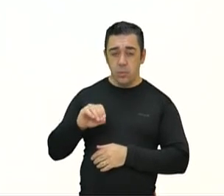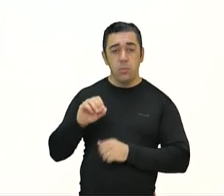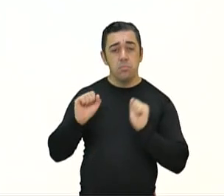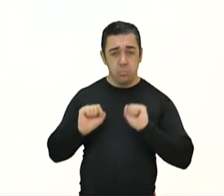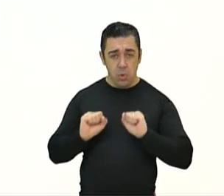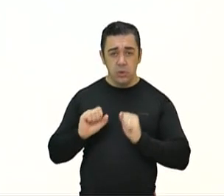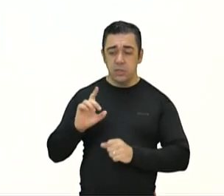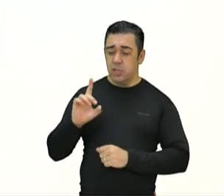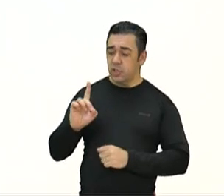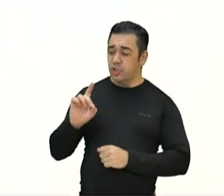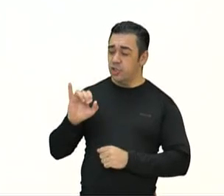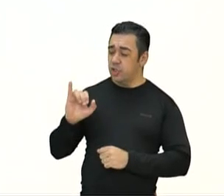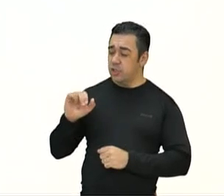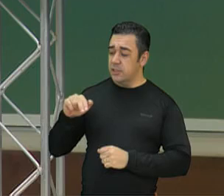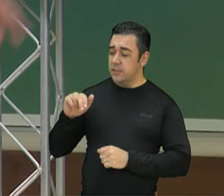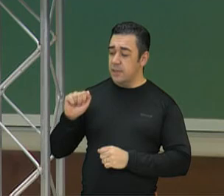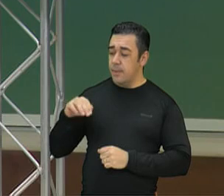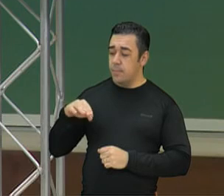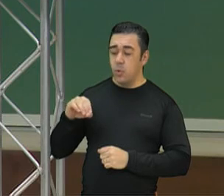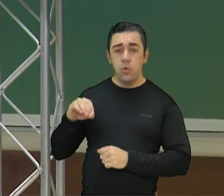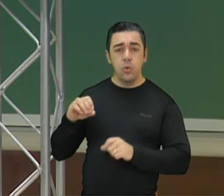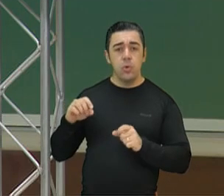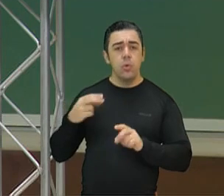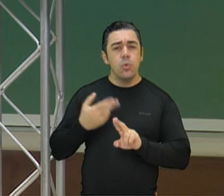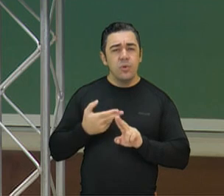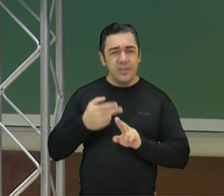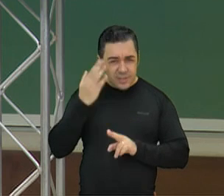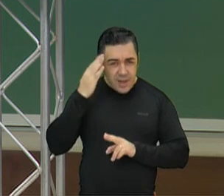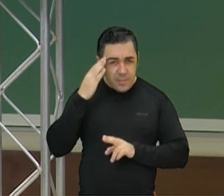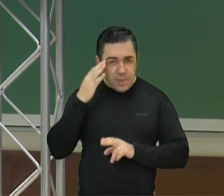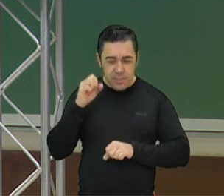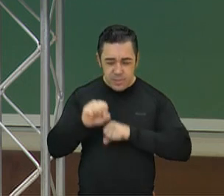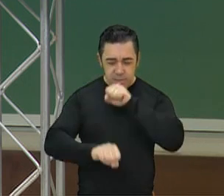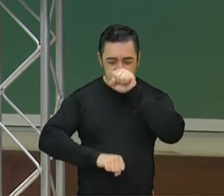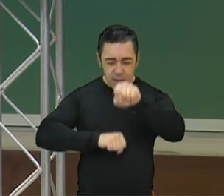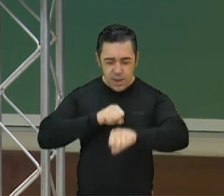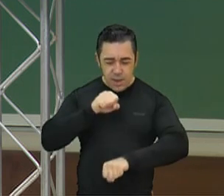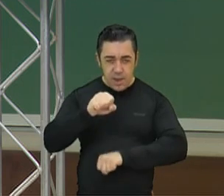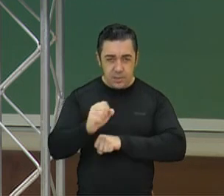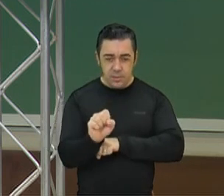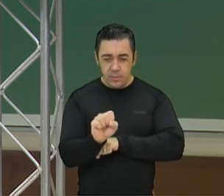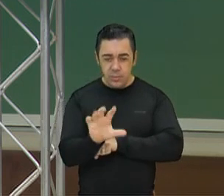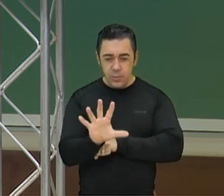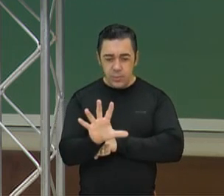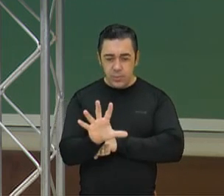dínamo muito utilizado lá para iluminar as bicicletas que a gente viu, né?